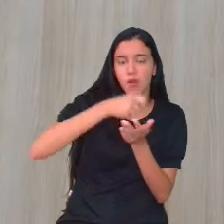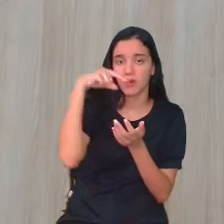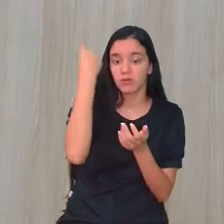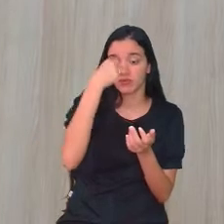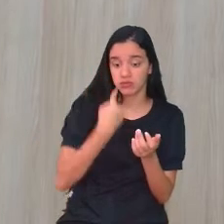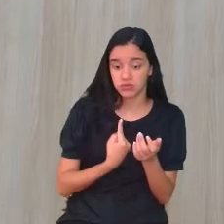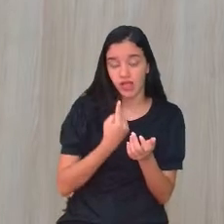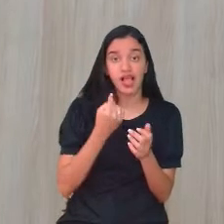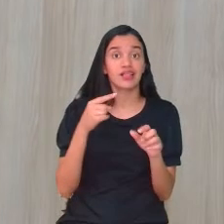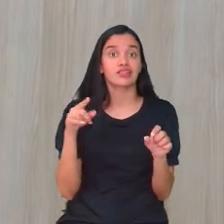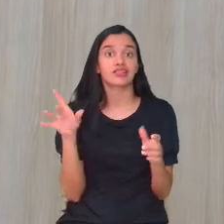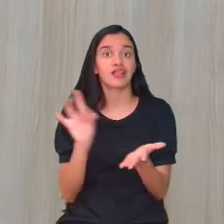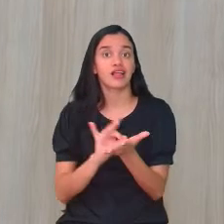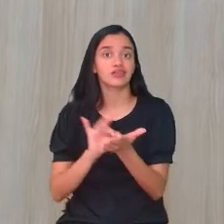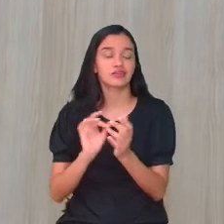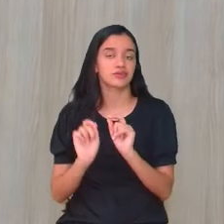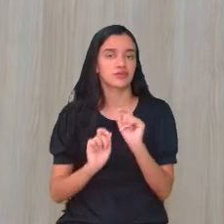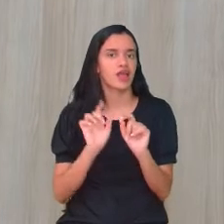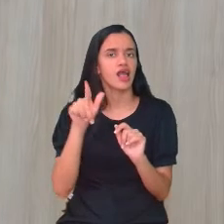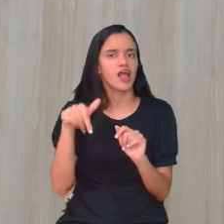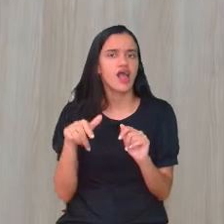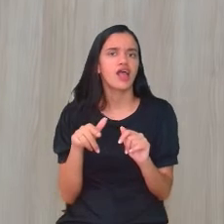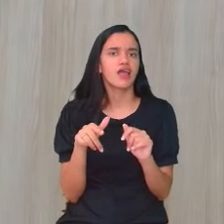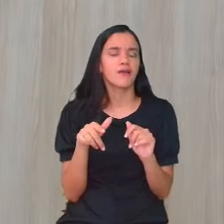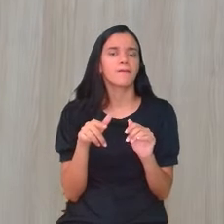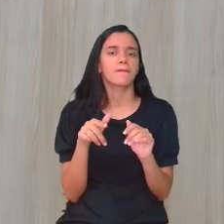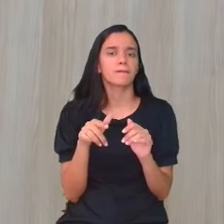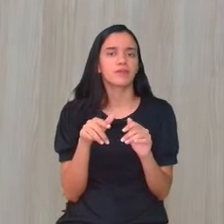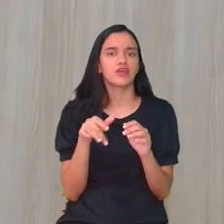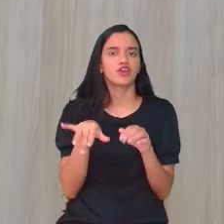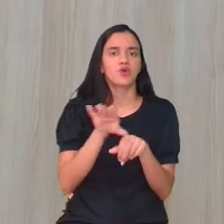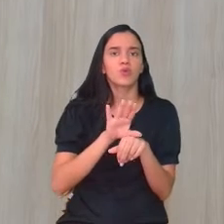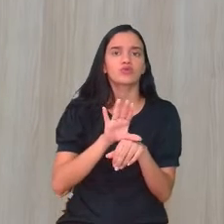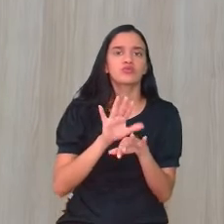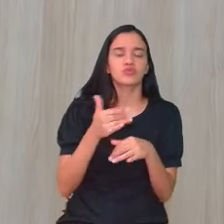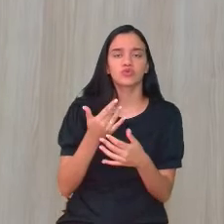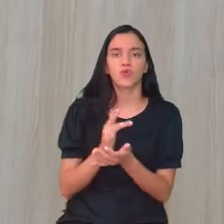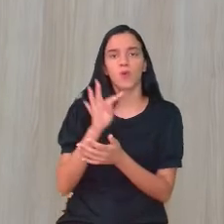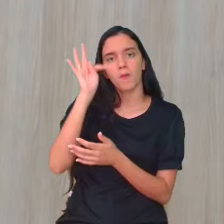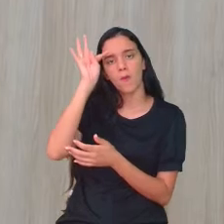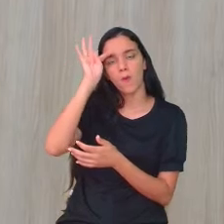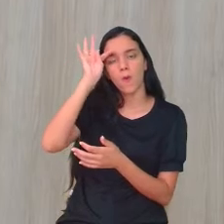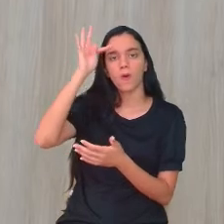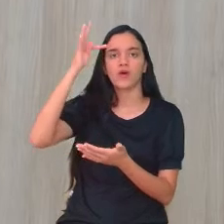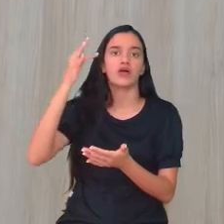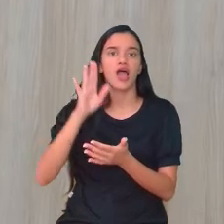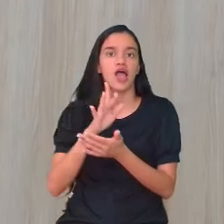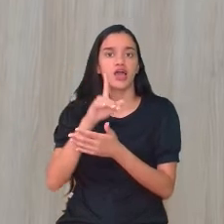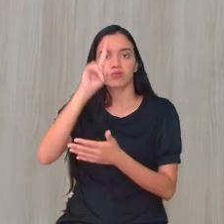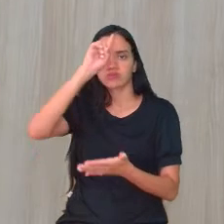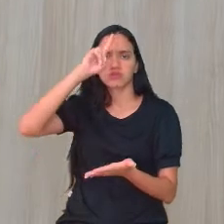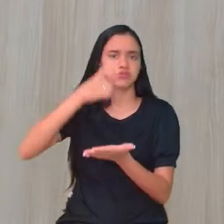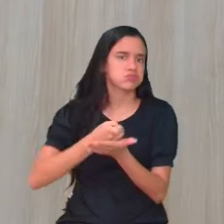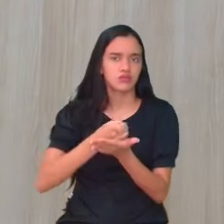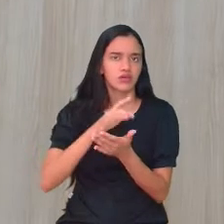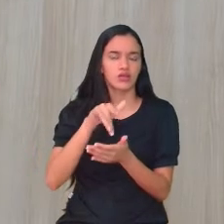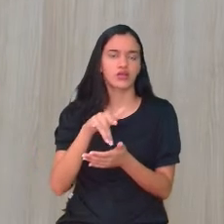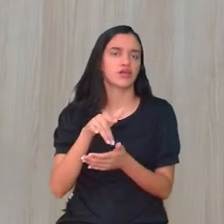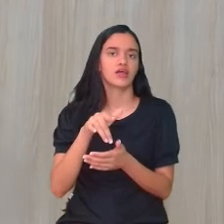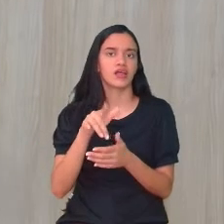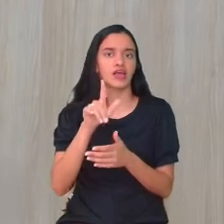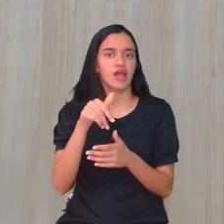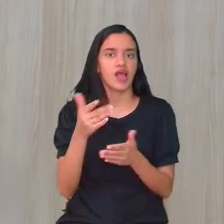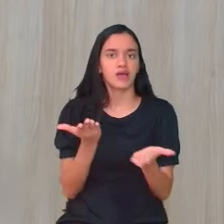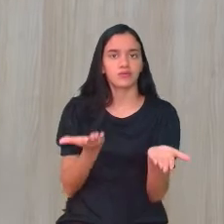Então, na realidade, eles terminam se constituindo como autoritários, né, porque eles não vão adotar